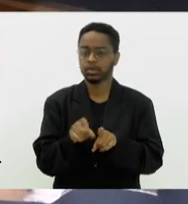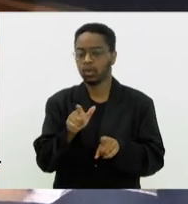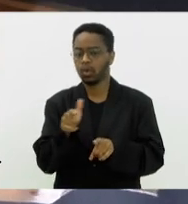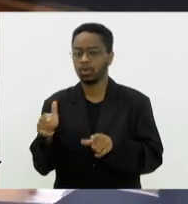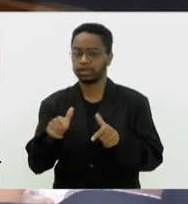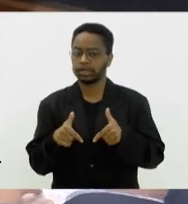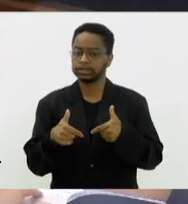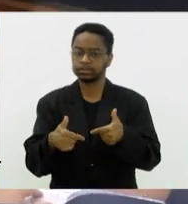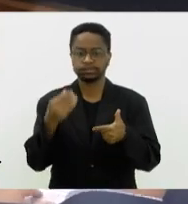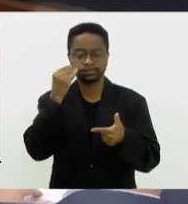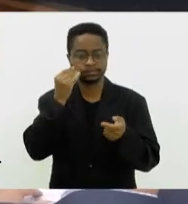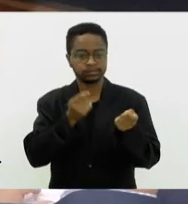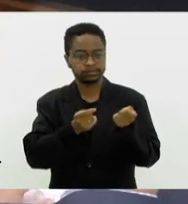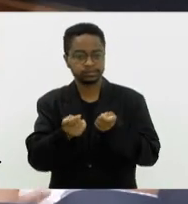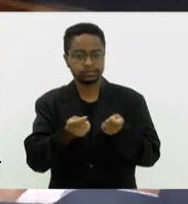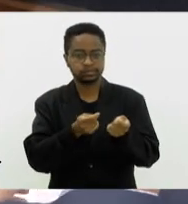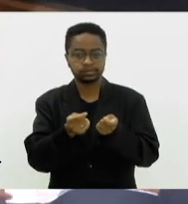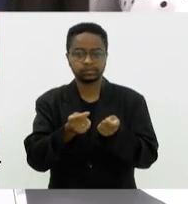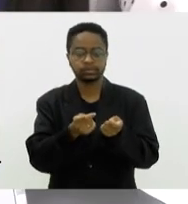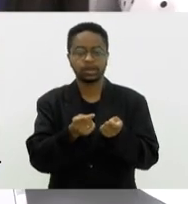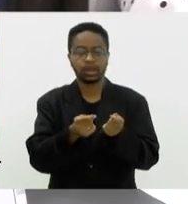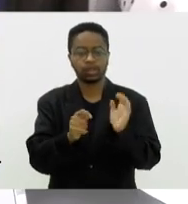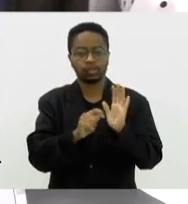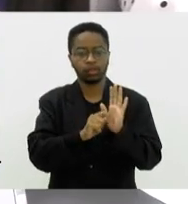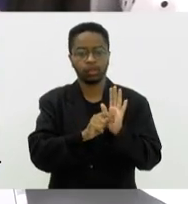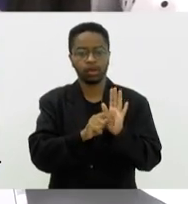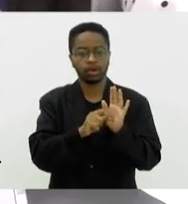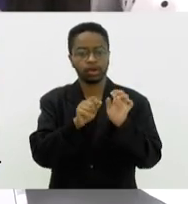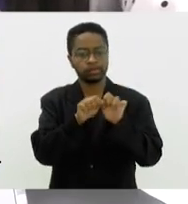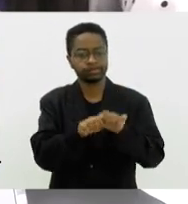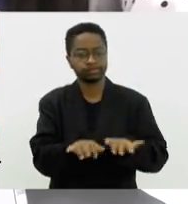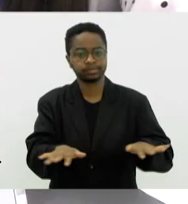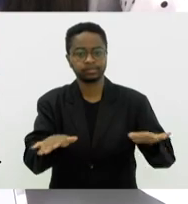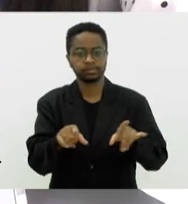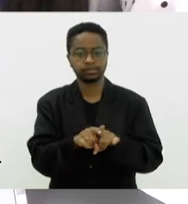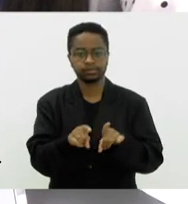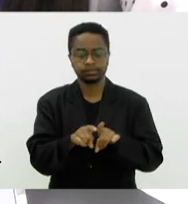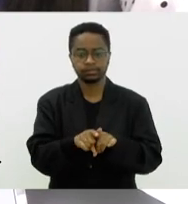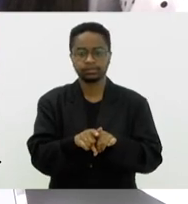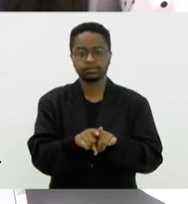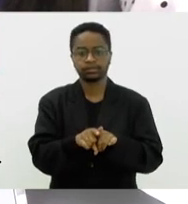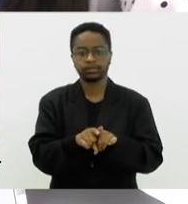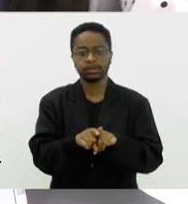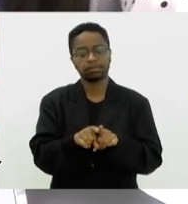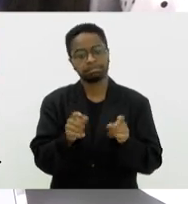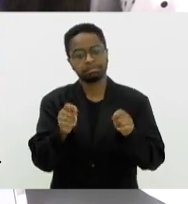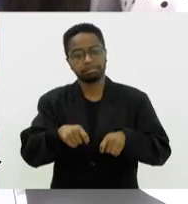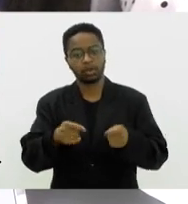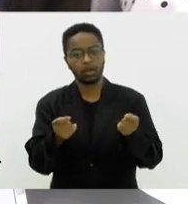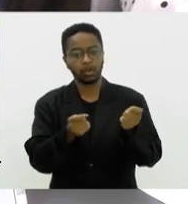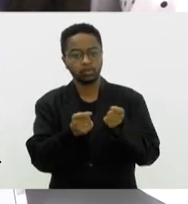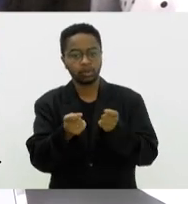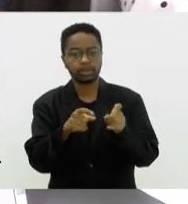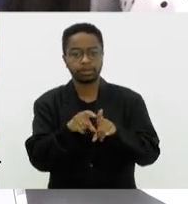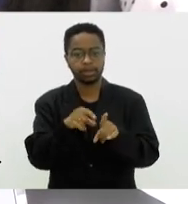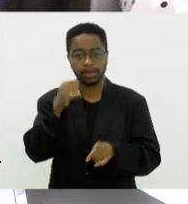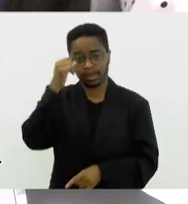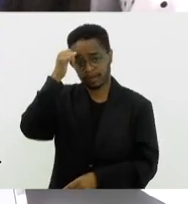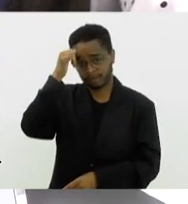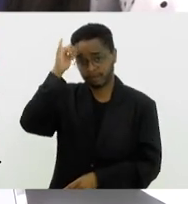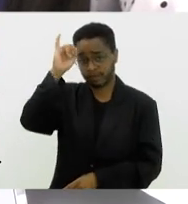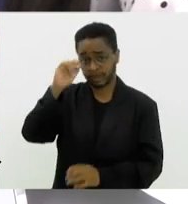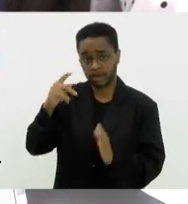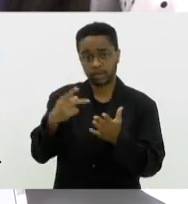é mais uma iniciativa para conter cada vez mais a disseminação das drogas. Então, é mais uma maneira de conter e prevenir, né, que de